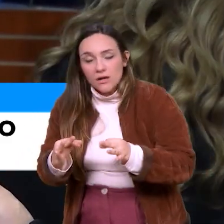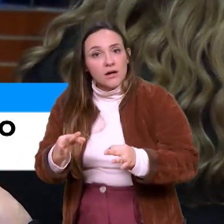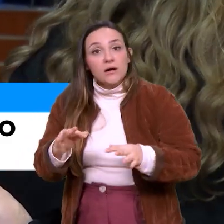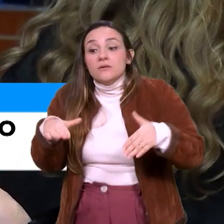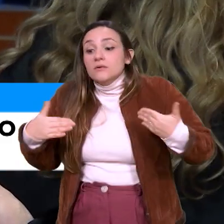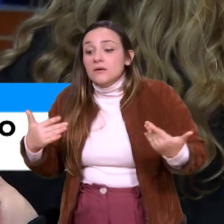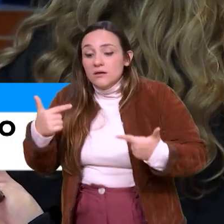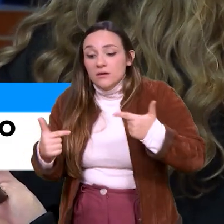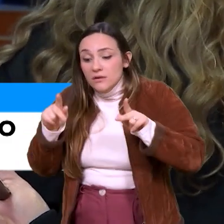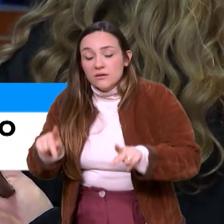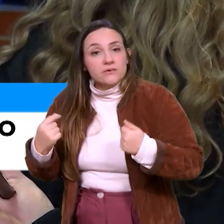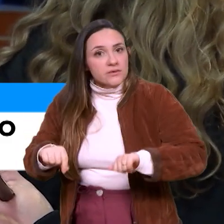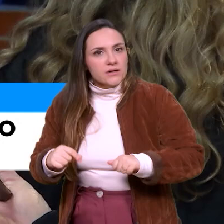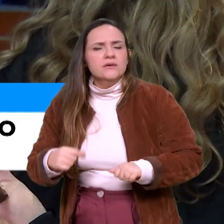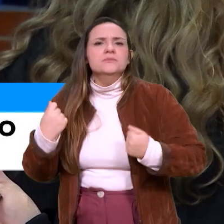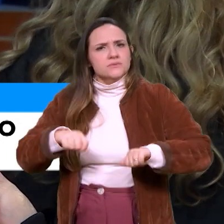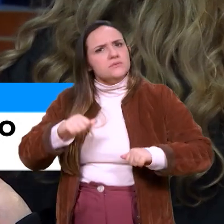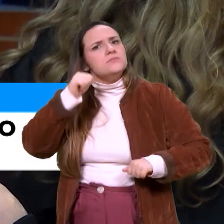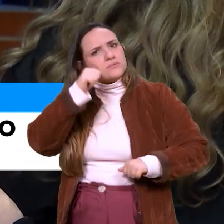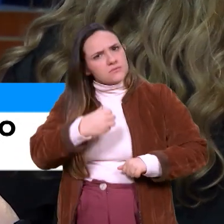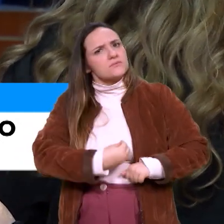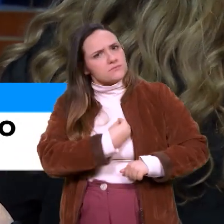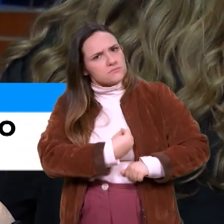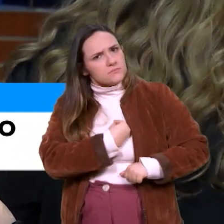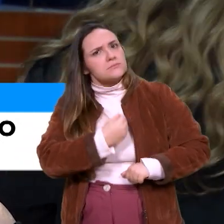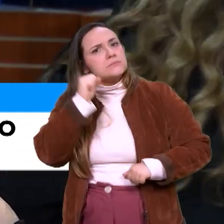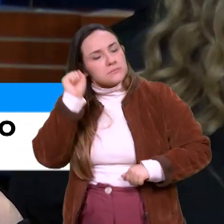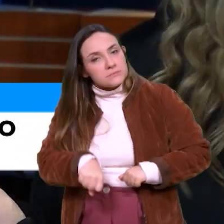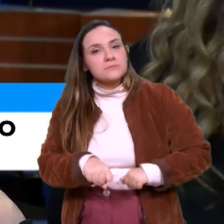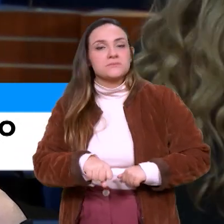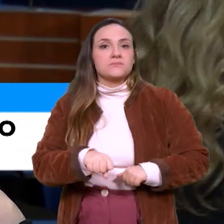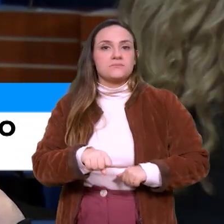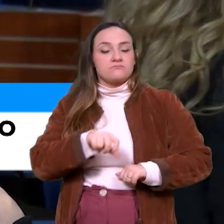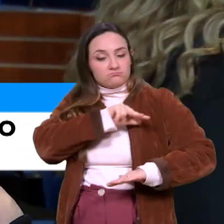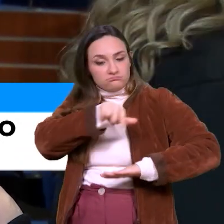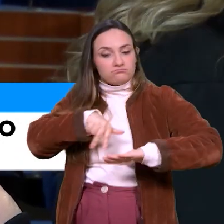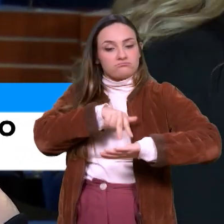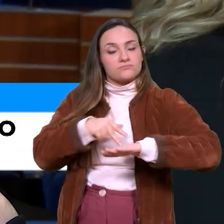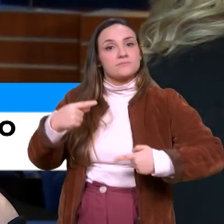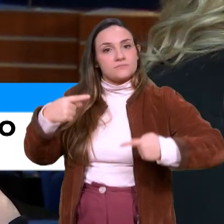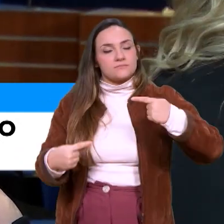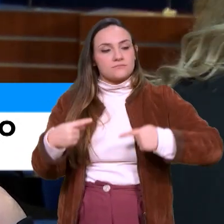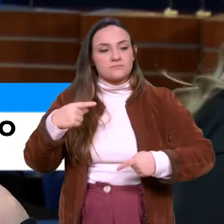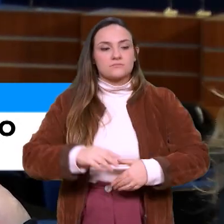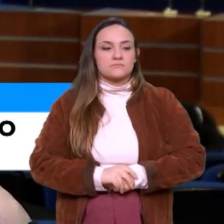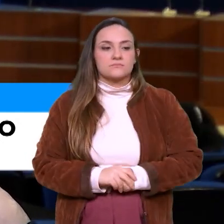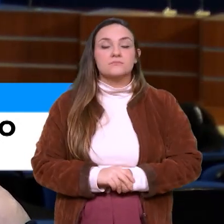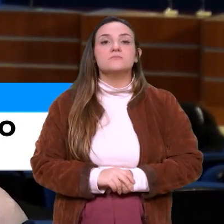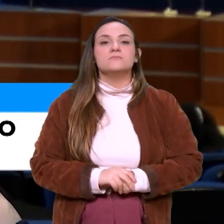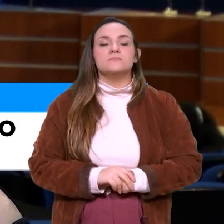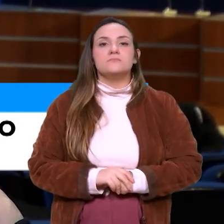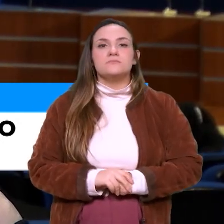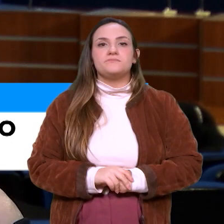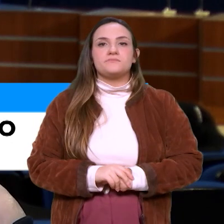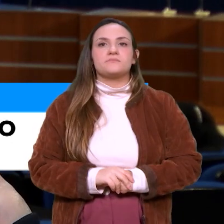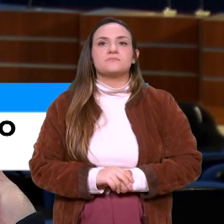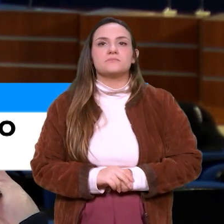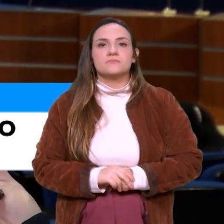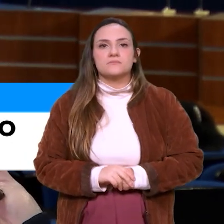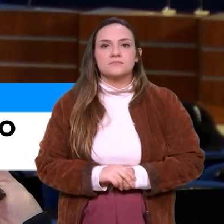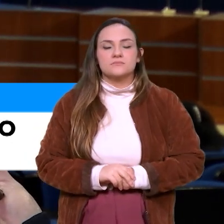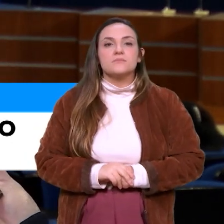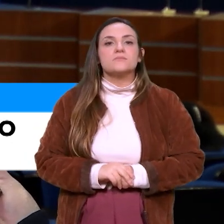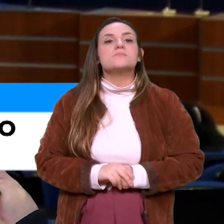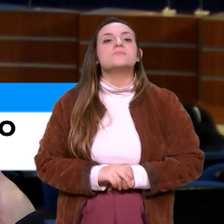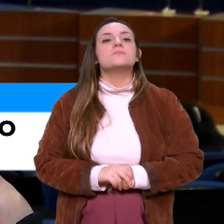como é que a gente vai efetivar essas políticas públicas se nós não participarmos desse debate? Então, a importância maior, na minha opinião, na minha concepção,